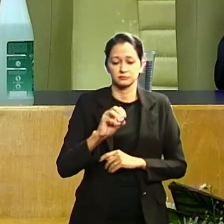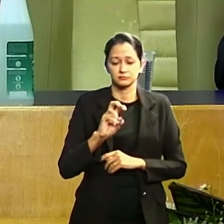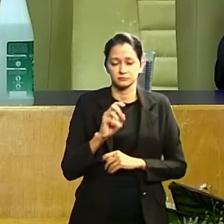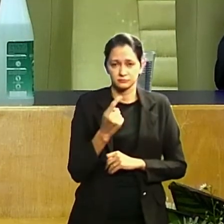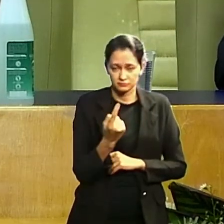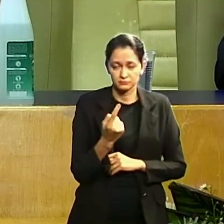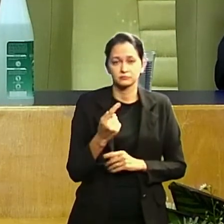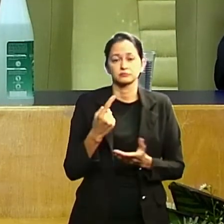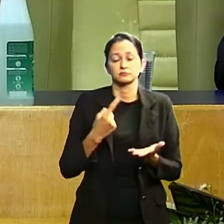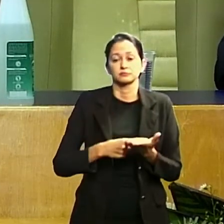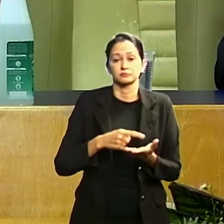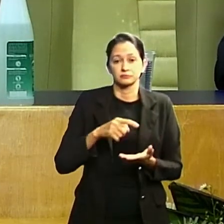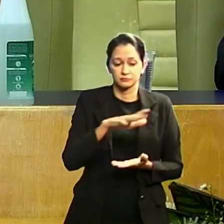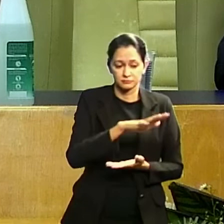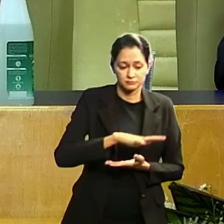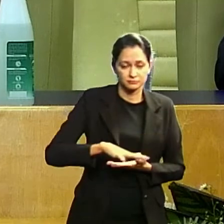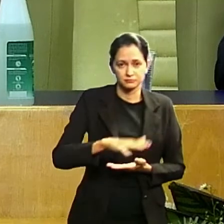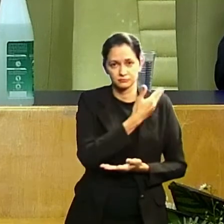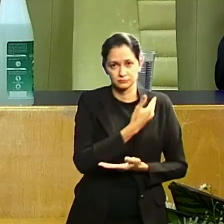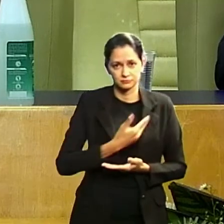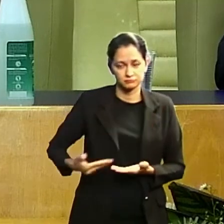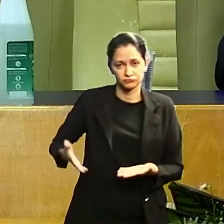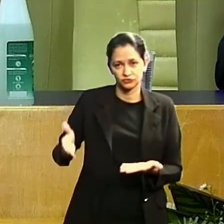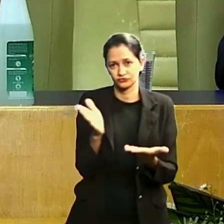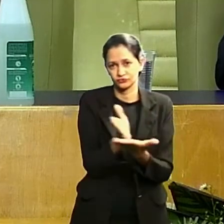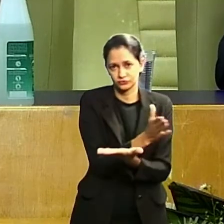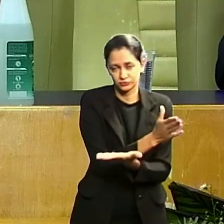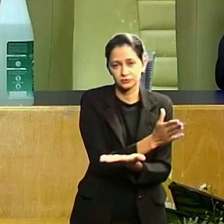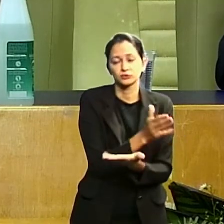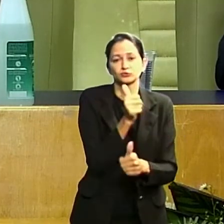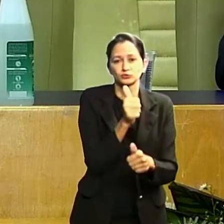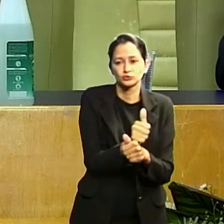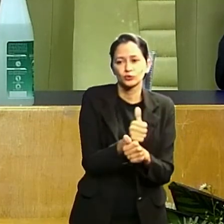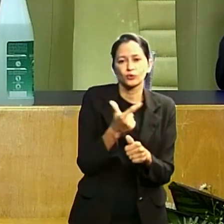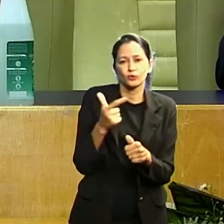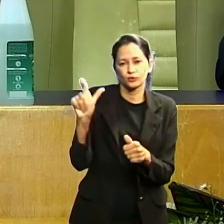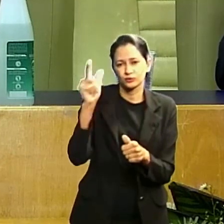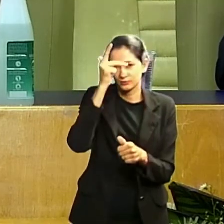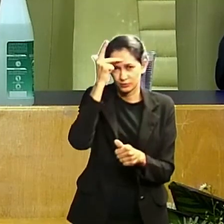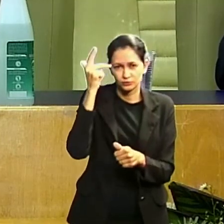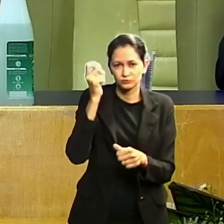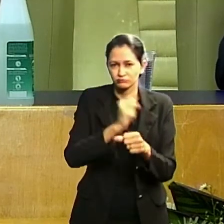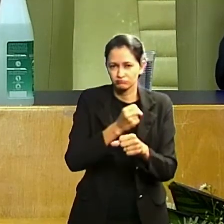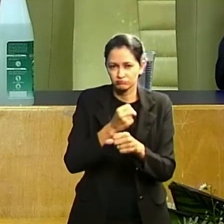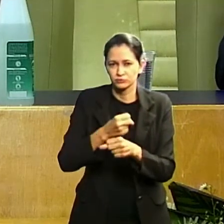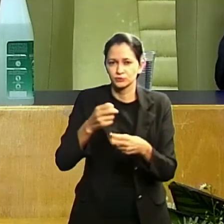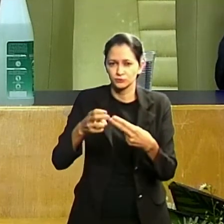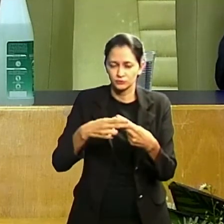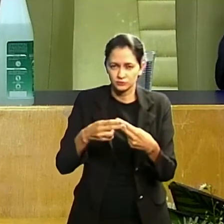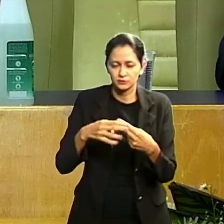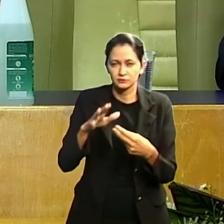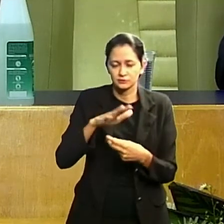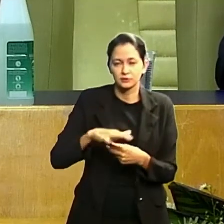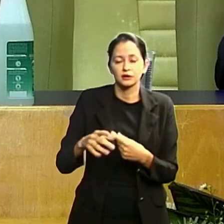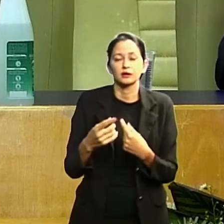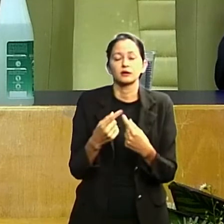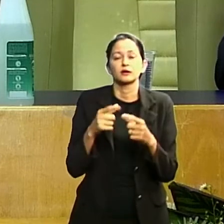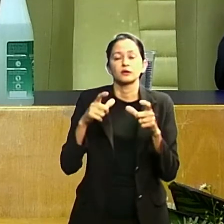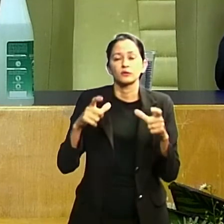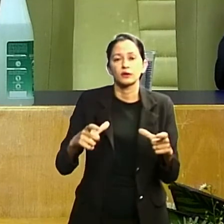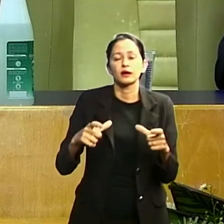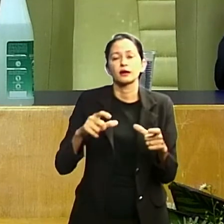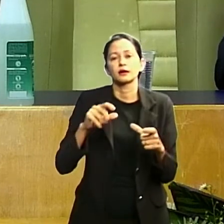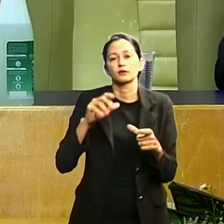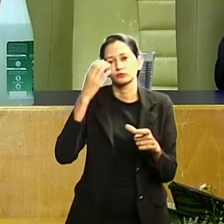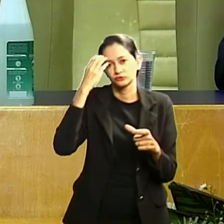solicitação preventiva e autoriza a permissão de uso da área pública municipal localizada na JC28, com 7.873 metros,